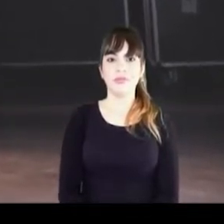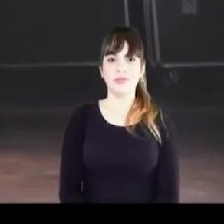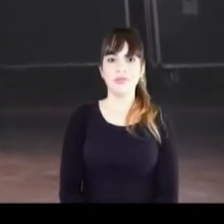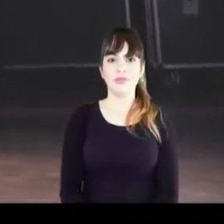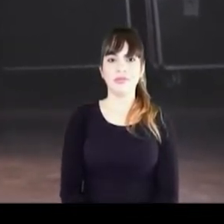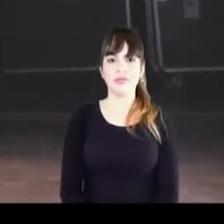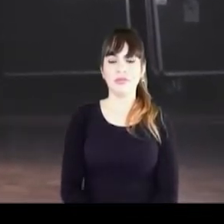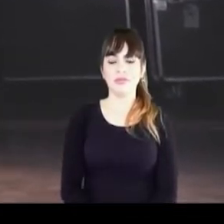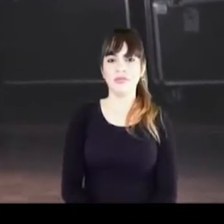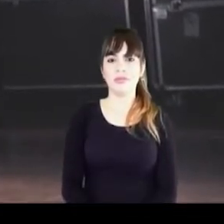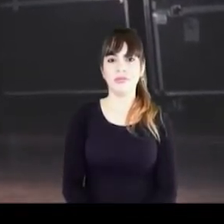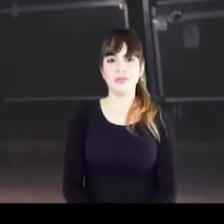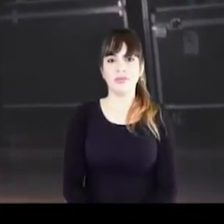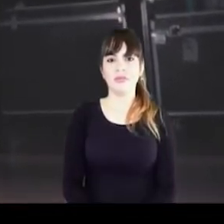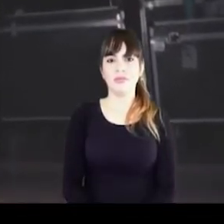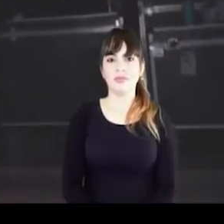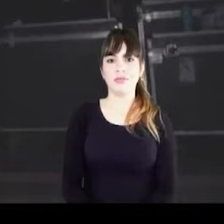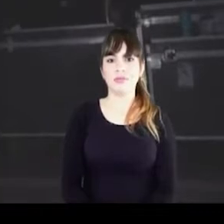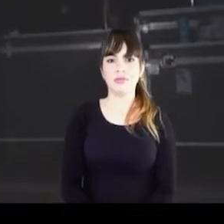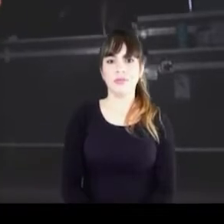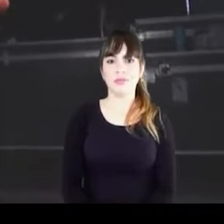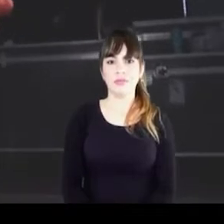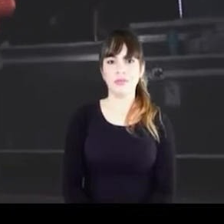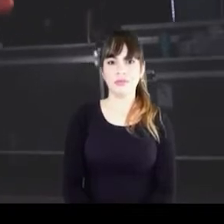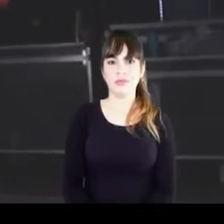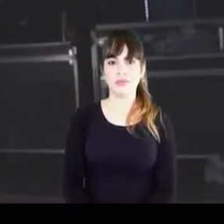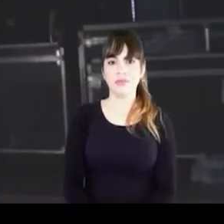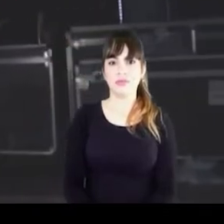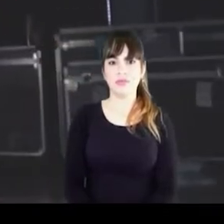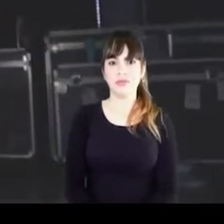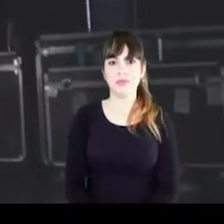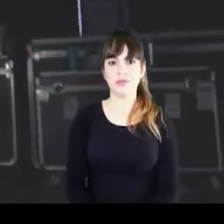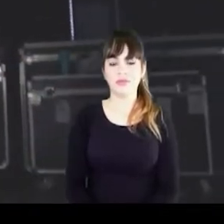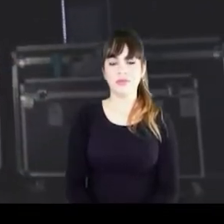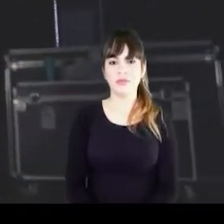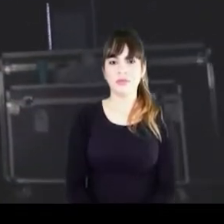vida com os braços e as pernas de Marina.